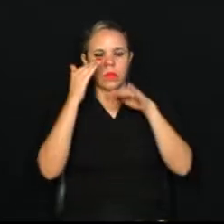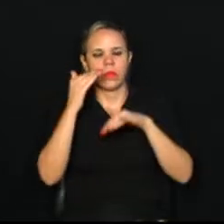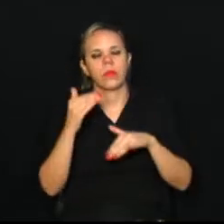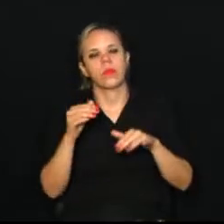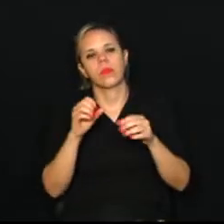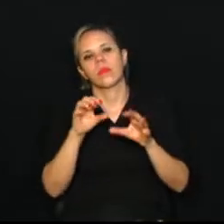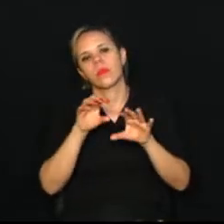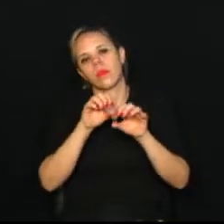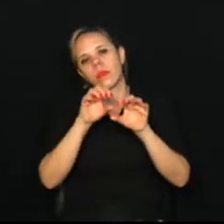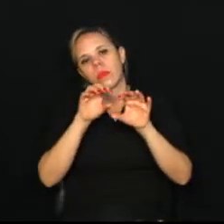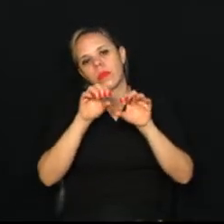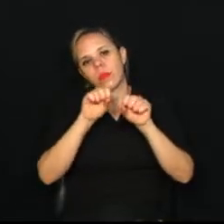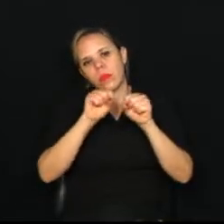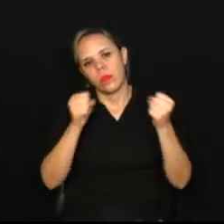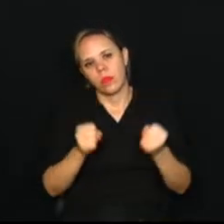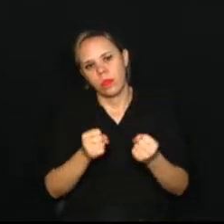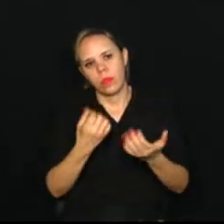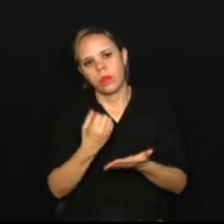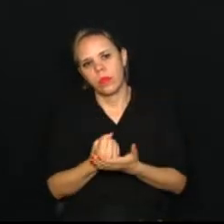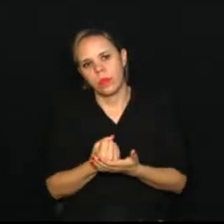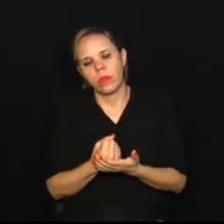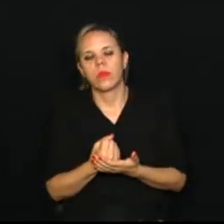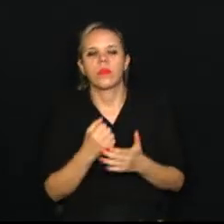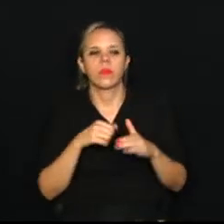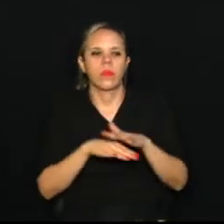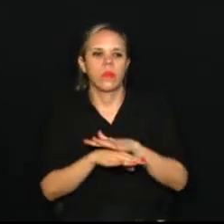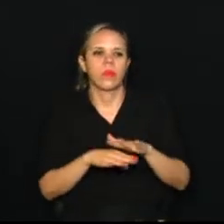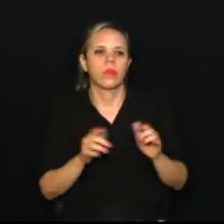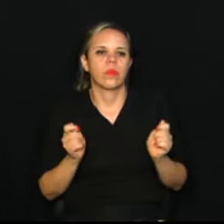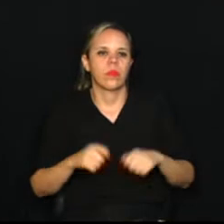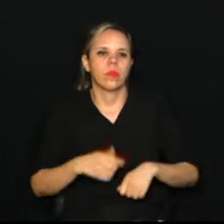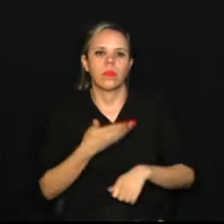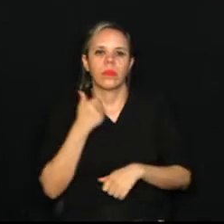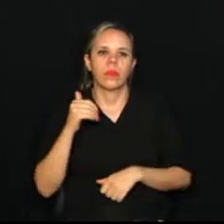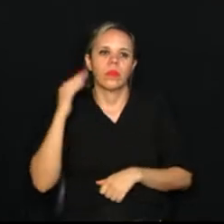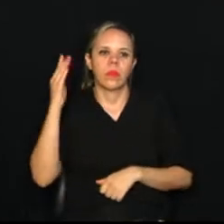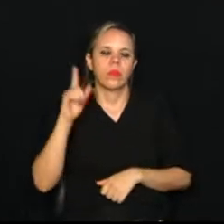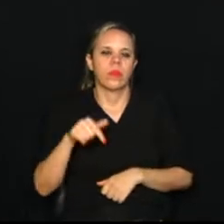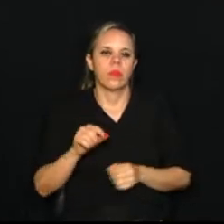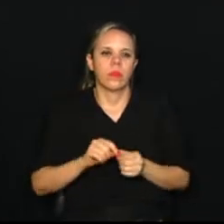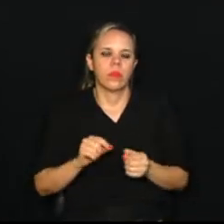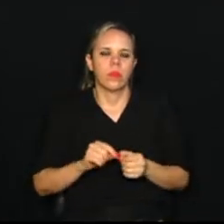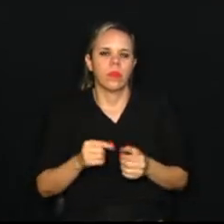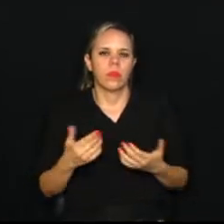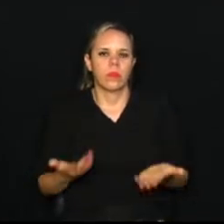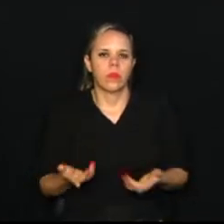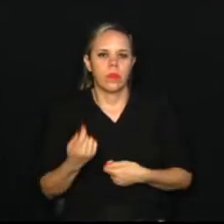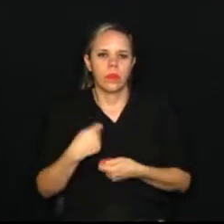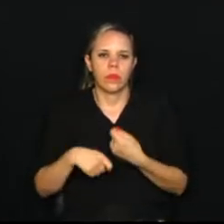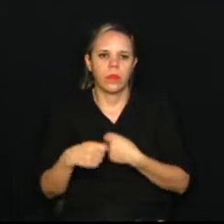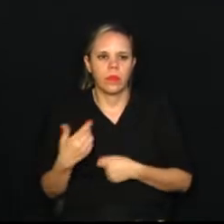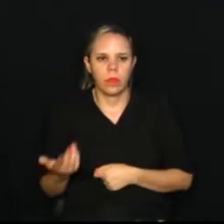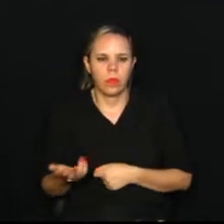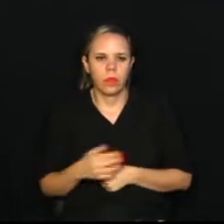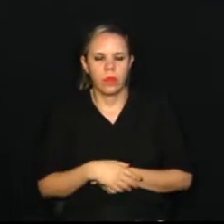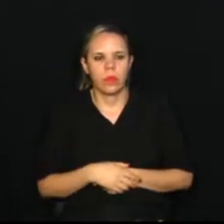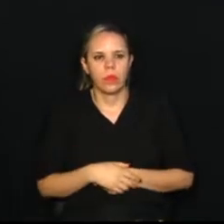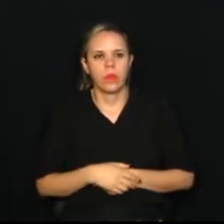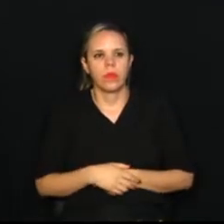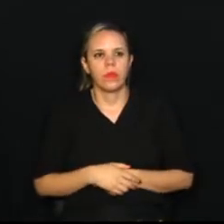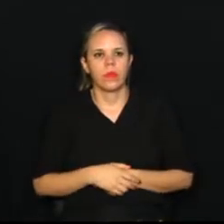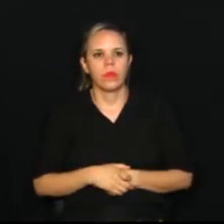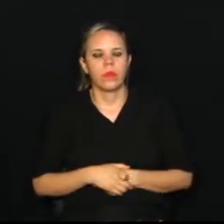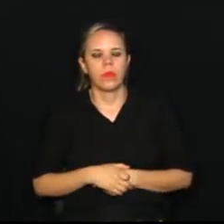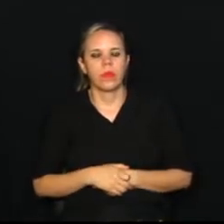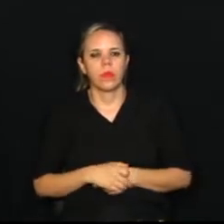software, e aqueles softwares que são mais potentes, é ela que faz a administração.